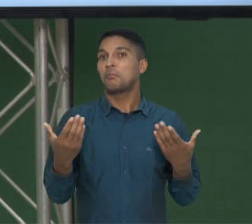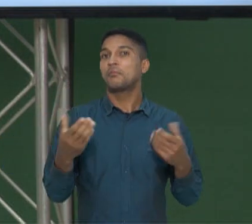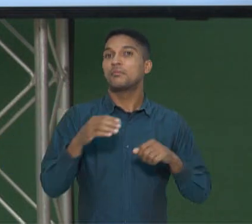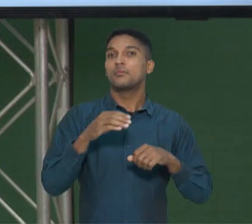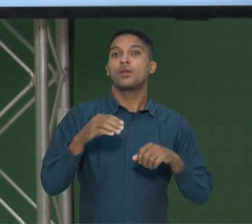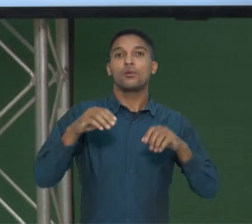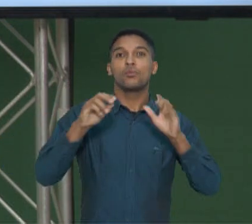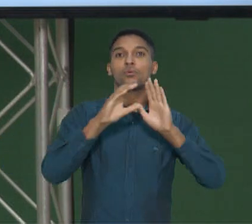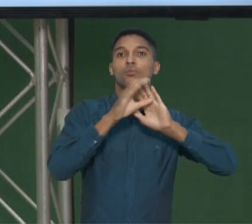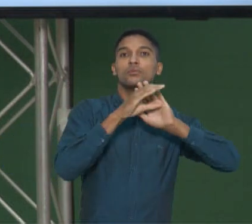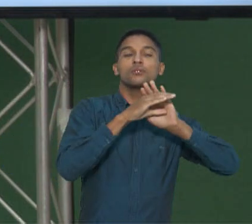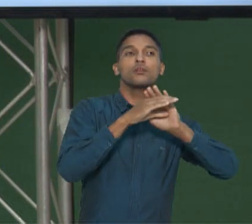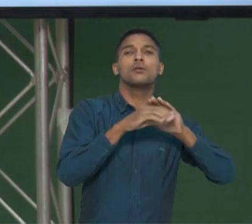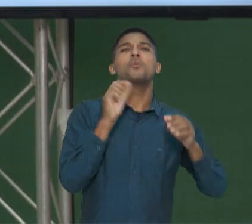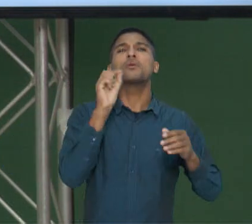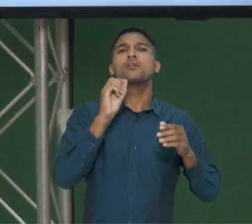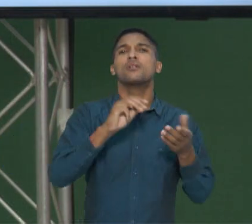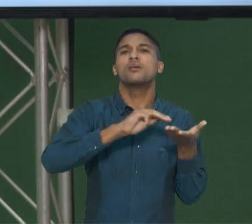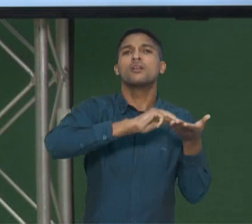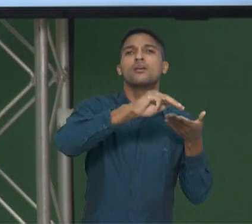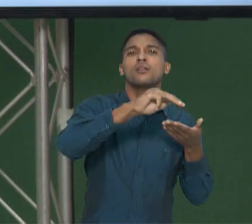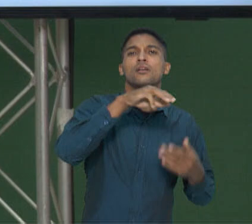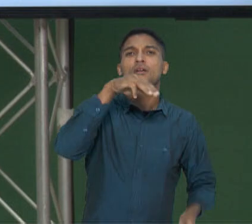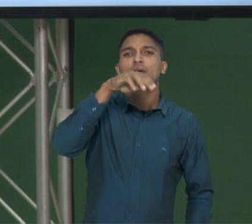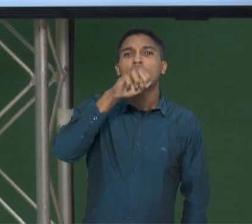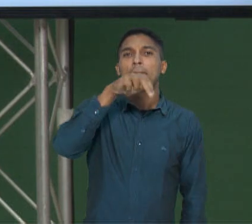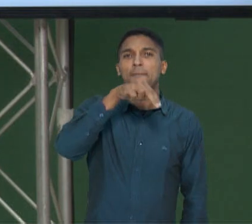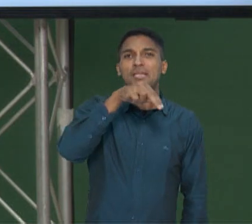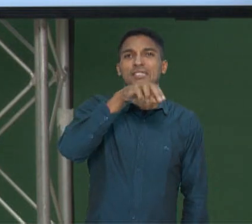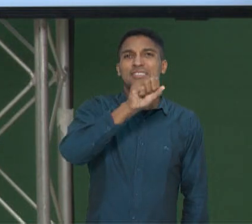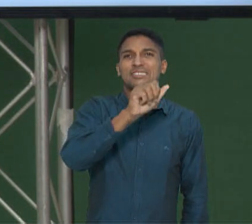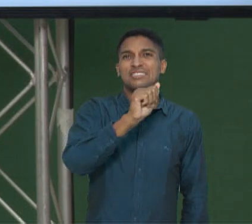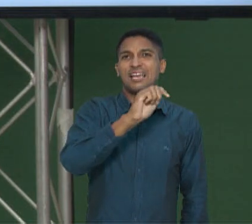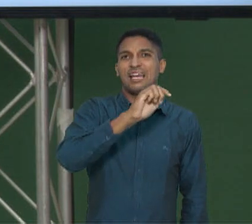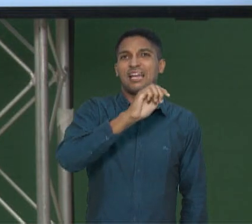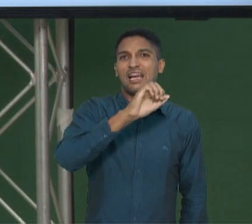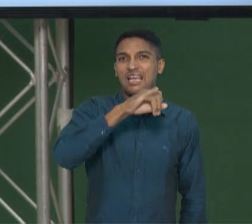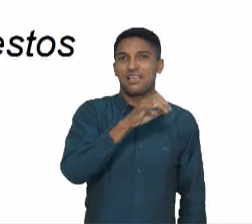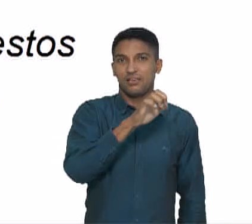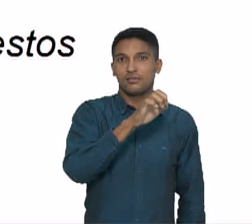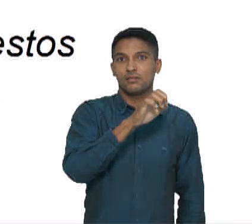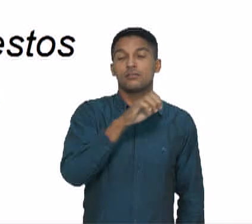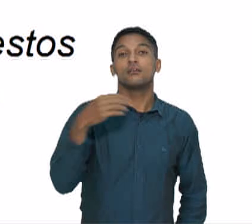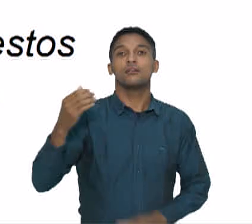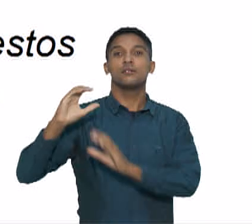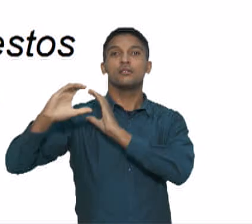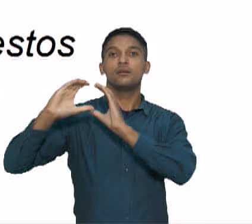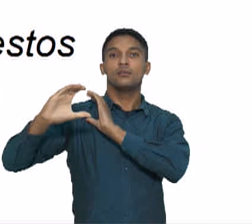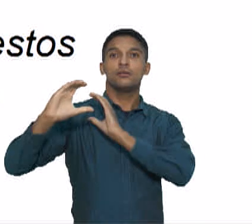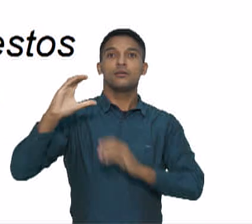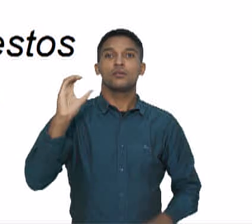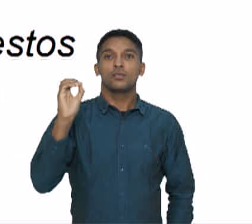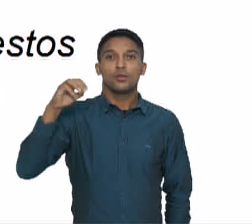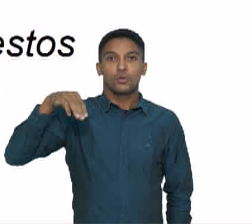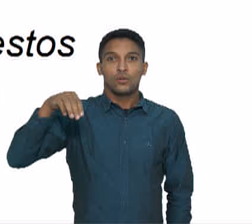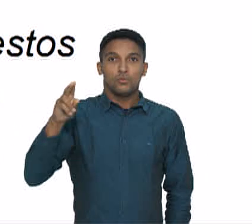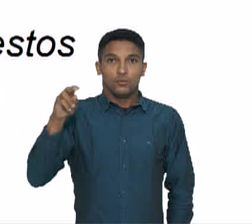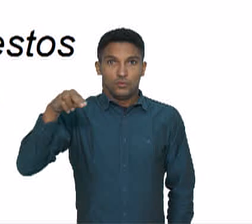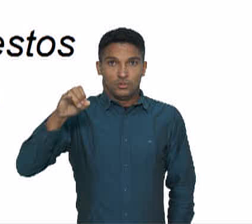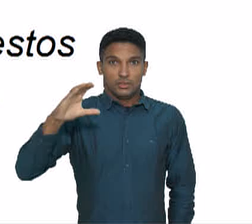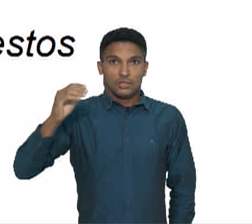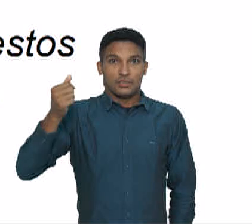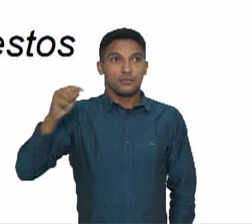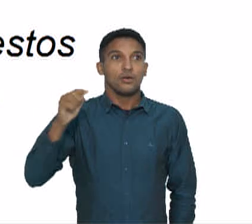né, el mensaje y la comunicación, este proceso. Es fundamental transmitir el mensaje, prestem atenção